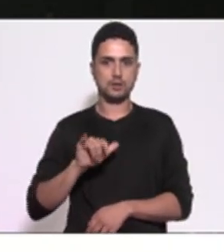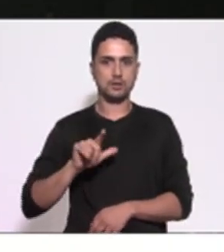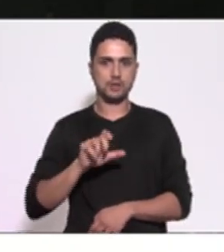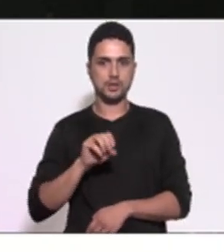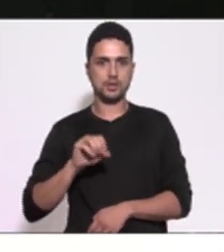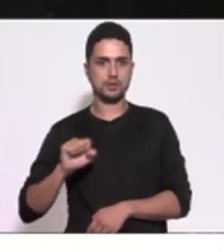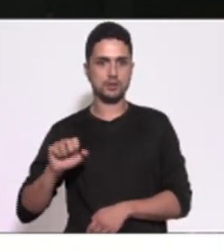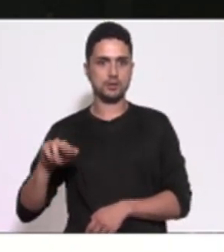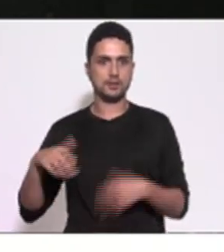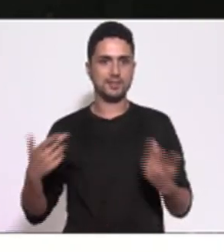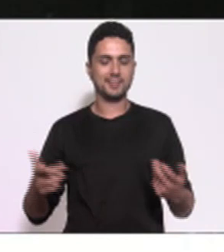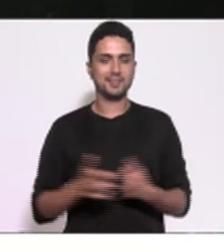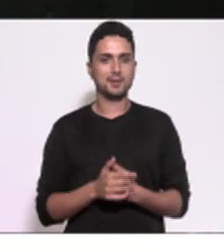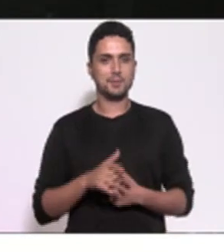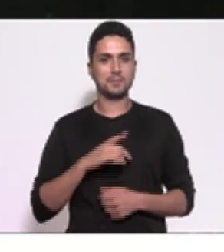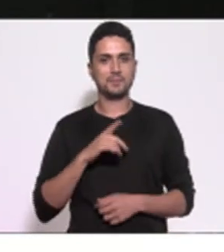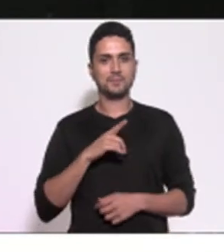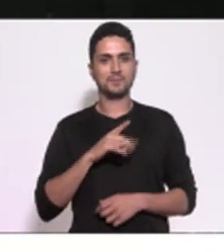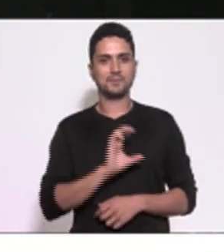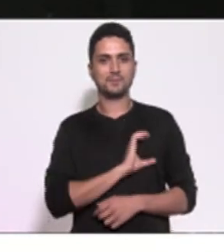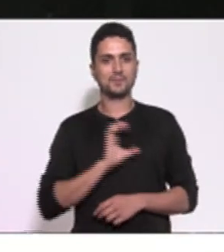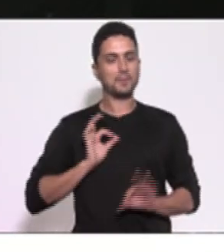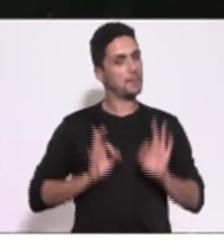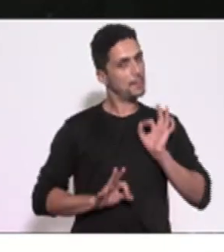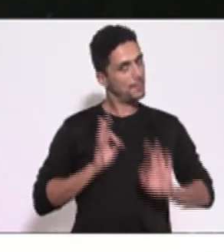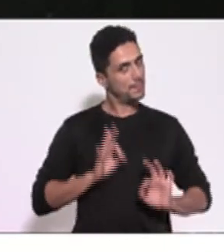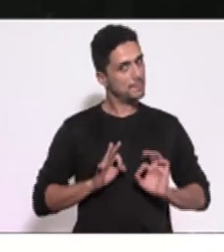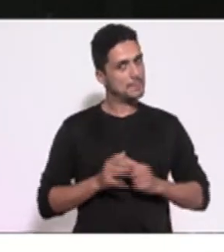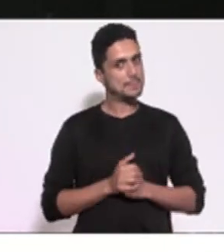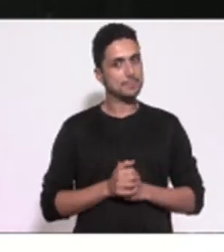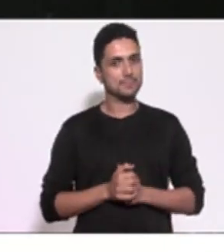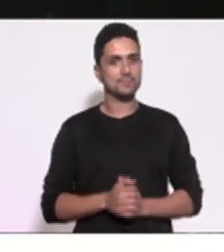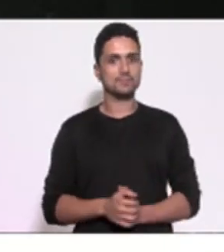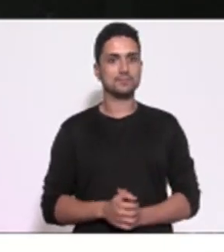das comissões de Constituição, Justiça e de Cultura.